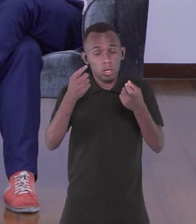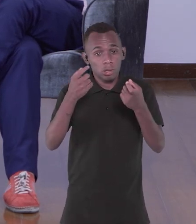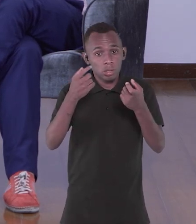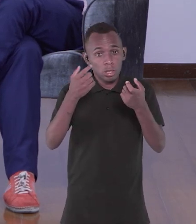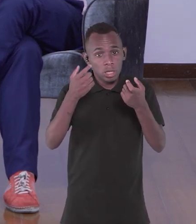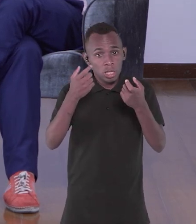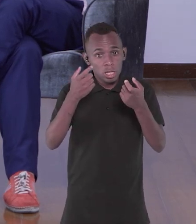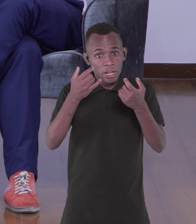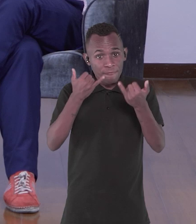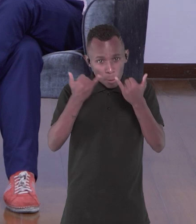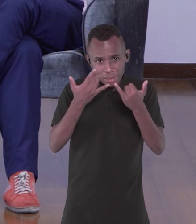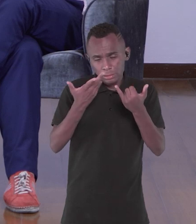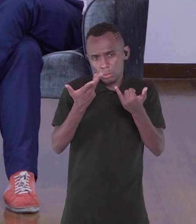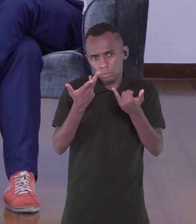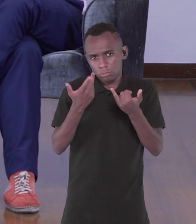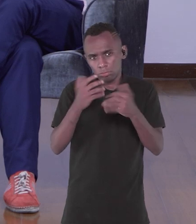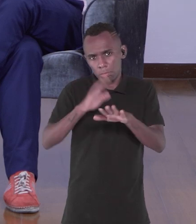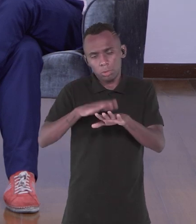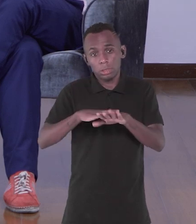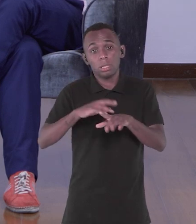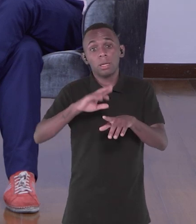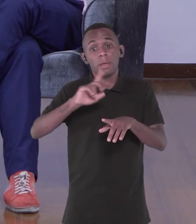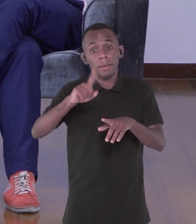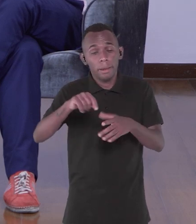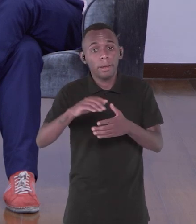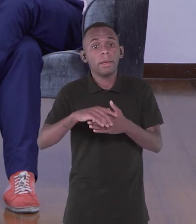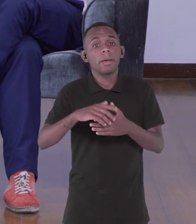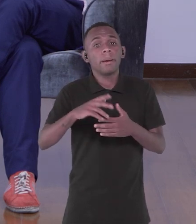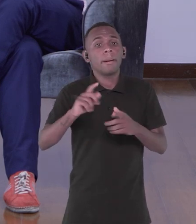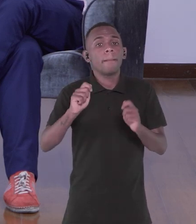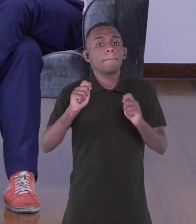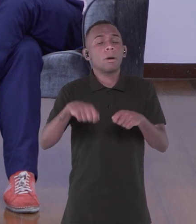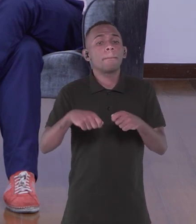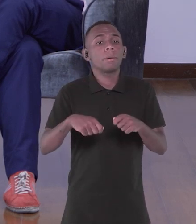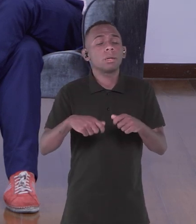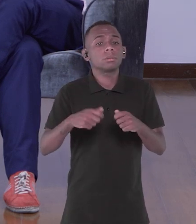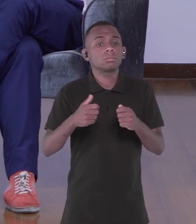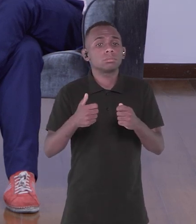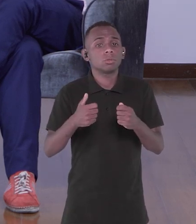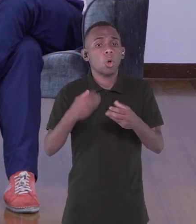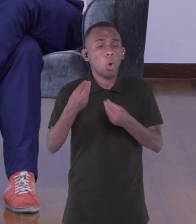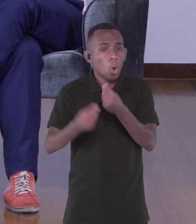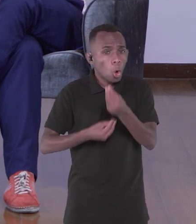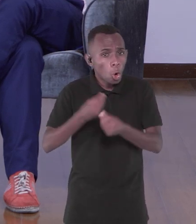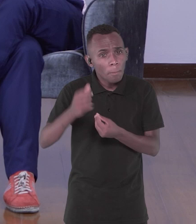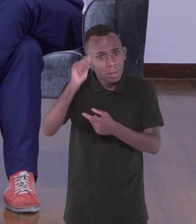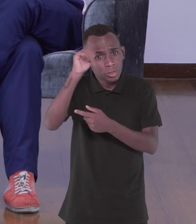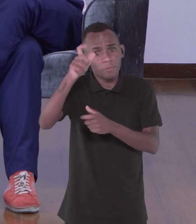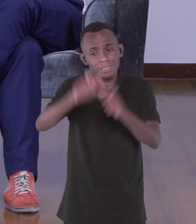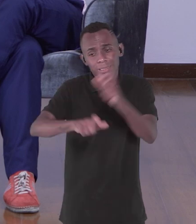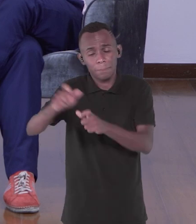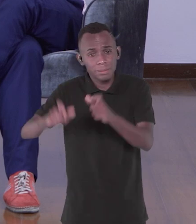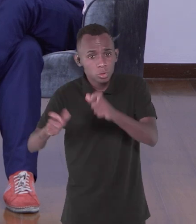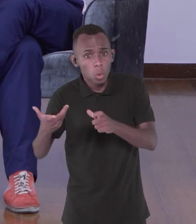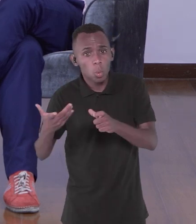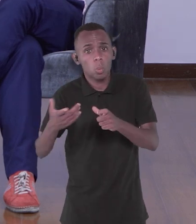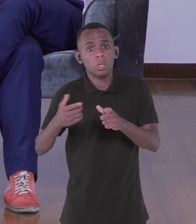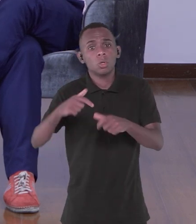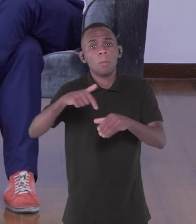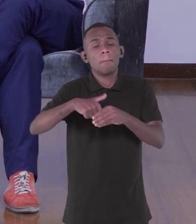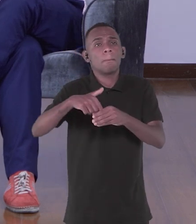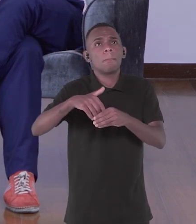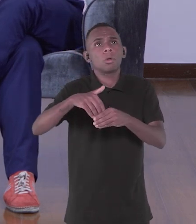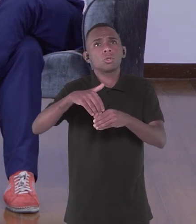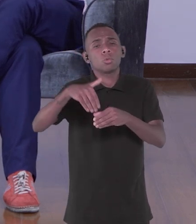ou de como ela é traduzida na própria capacidade do cidadão de tomar a sua decisão numa eleição,